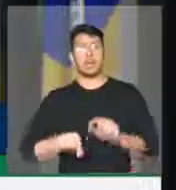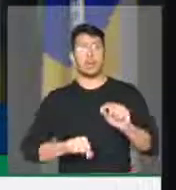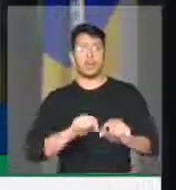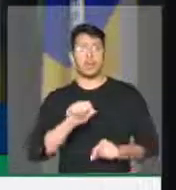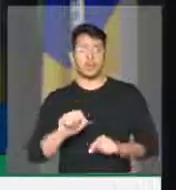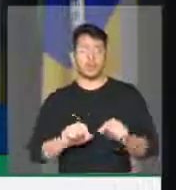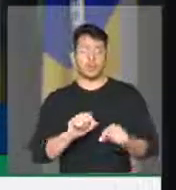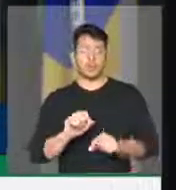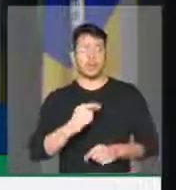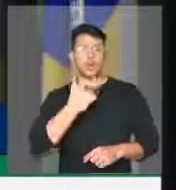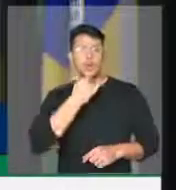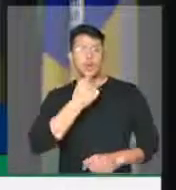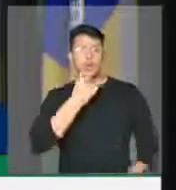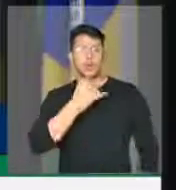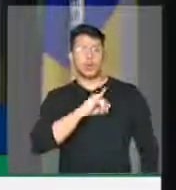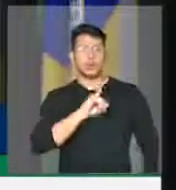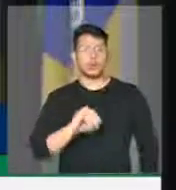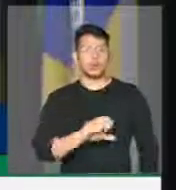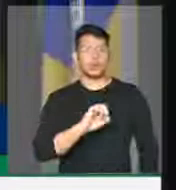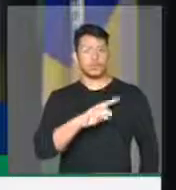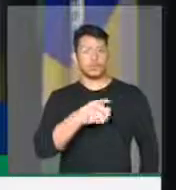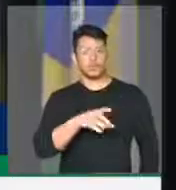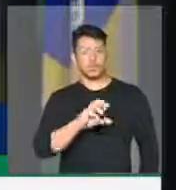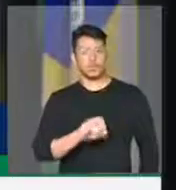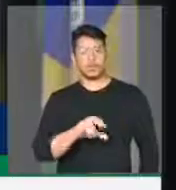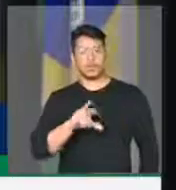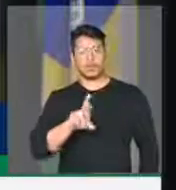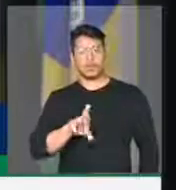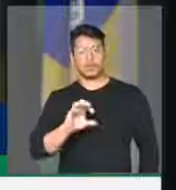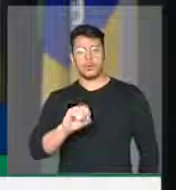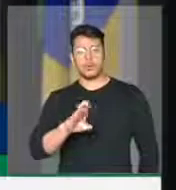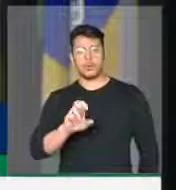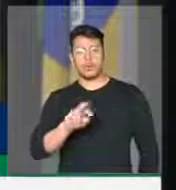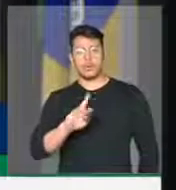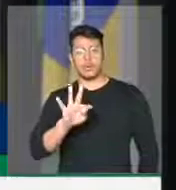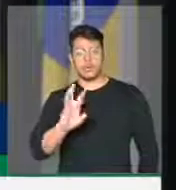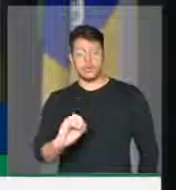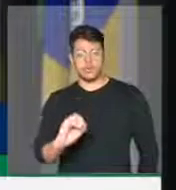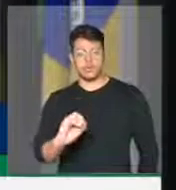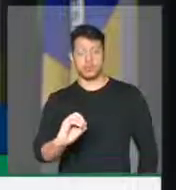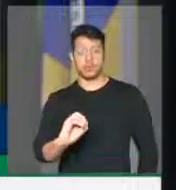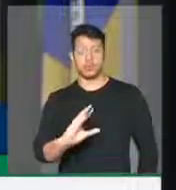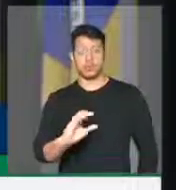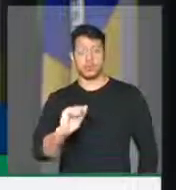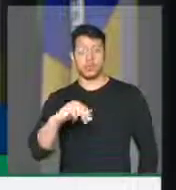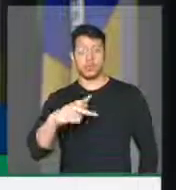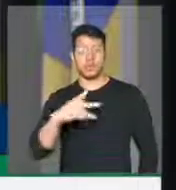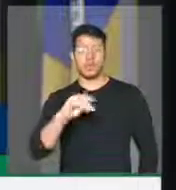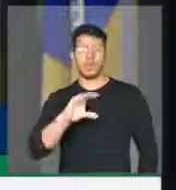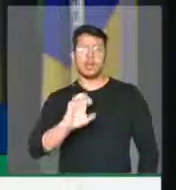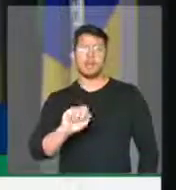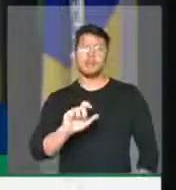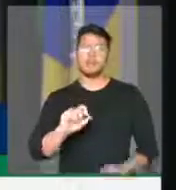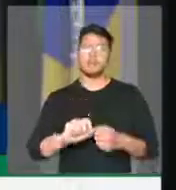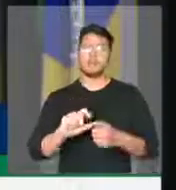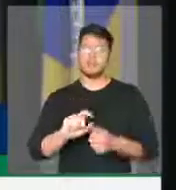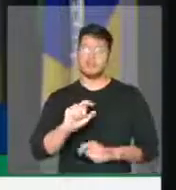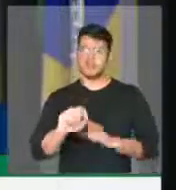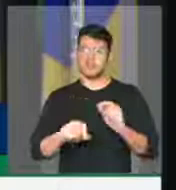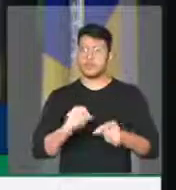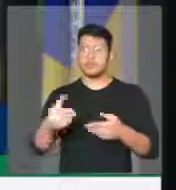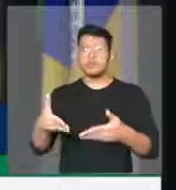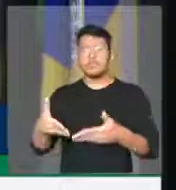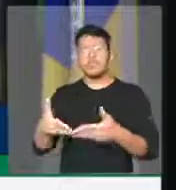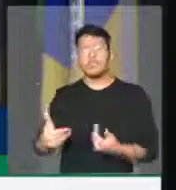quando o jovem Roberto Campos aconselhou o presidente Vargas, que pediu a sucessão, o que ele iria pedir ao secretário de